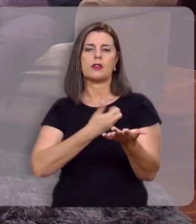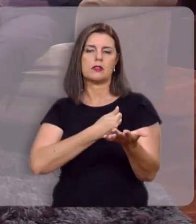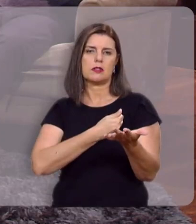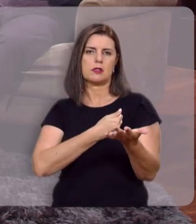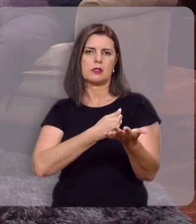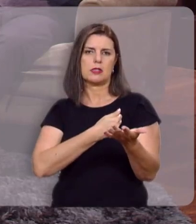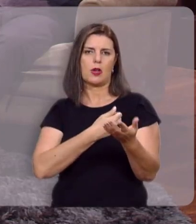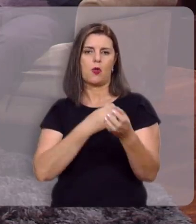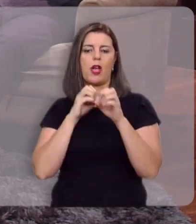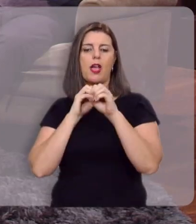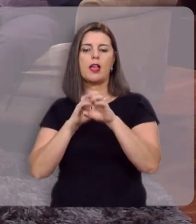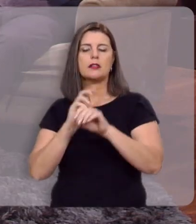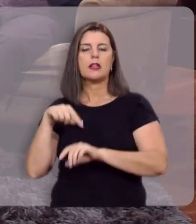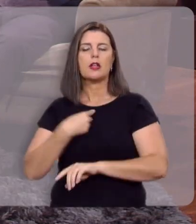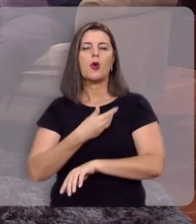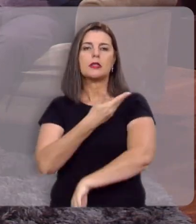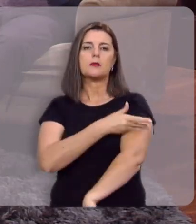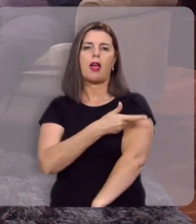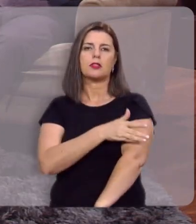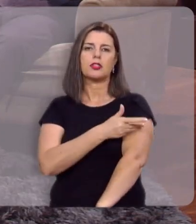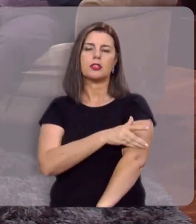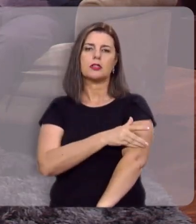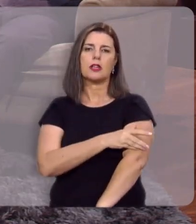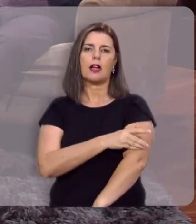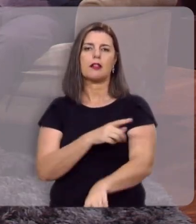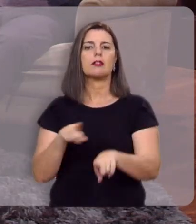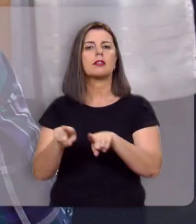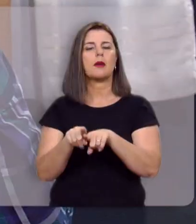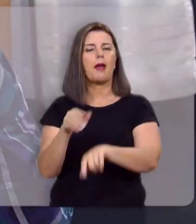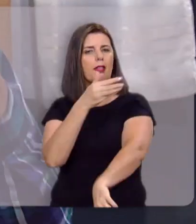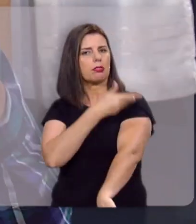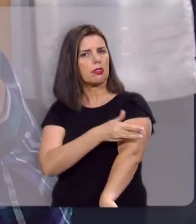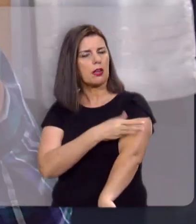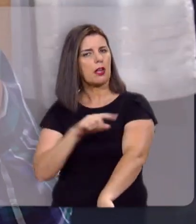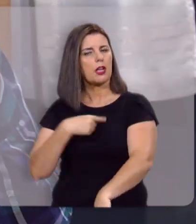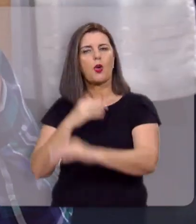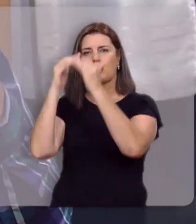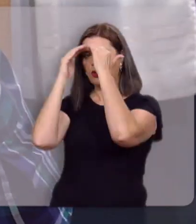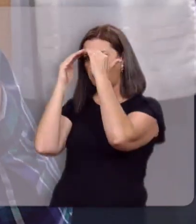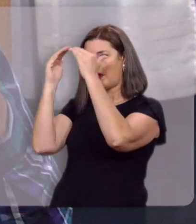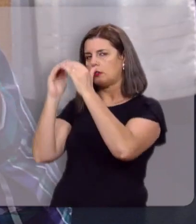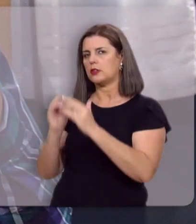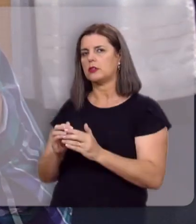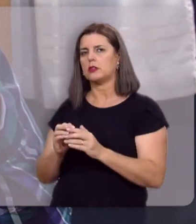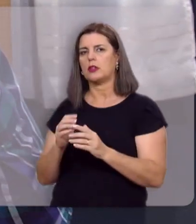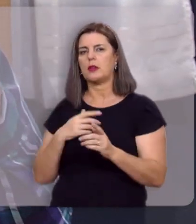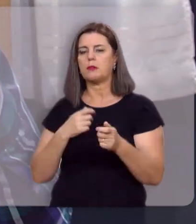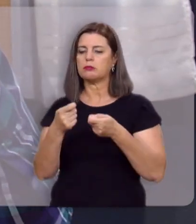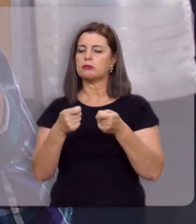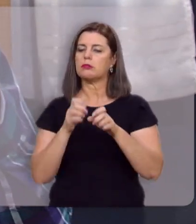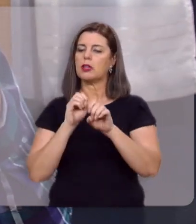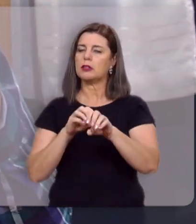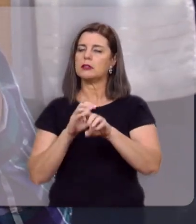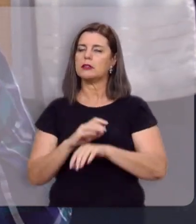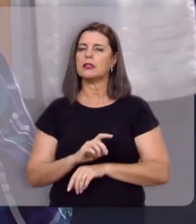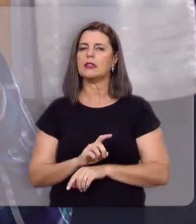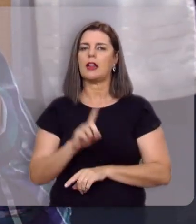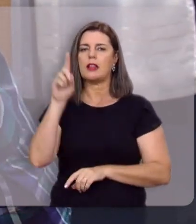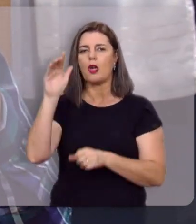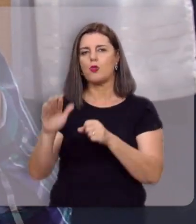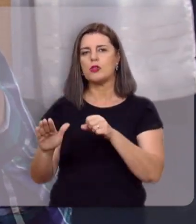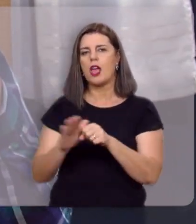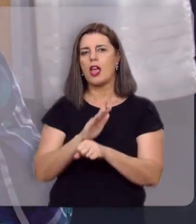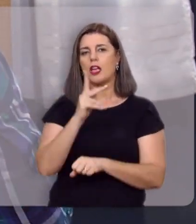nós a salvação. Ela nos ensina na prática, mas ela nos treina para a obediência. Amém. Ela nos discipula. Que Deus